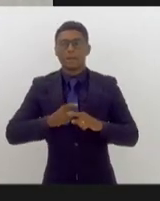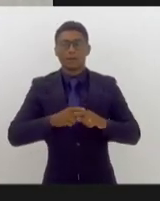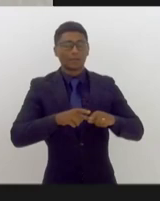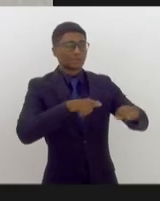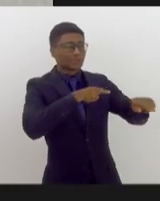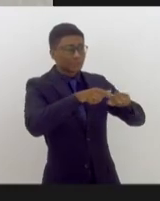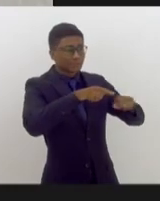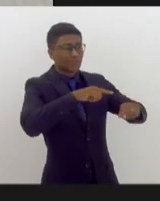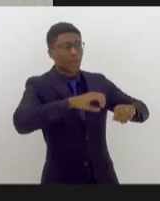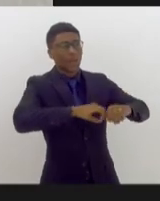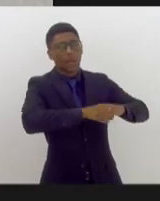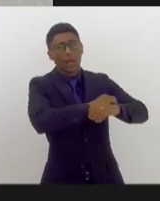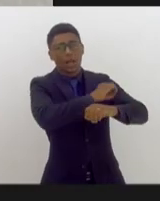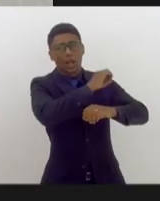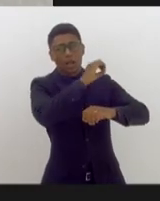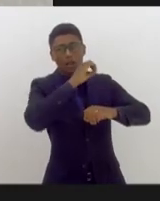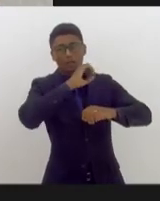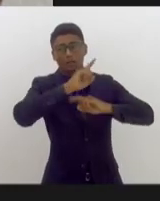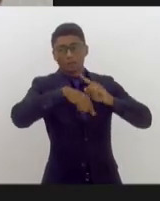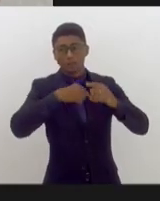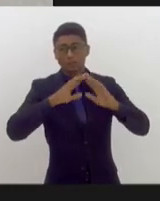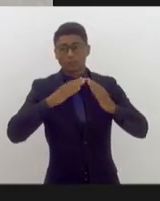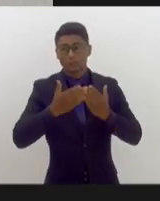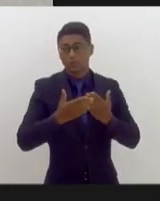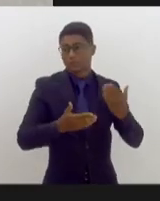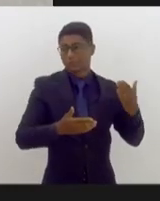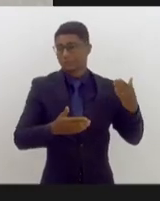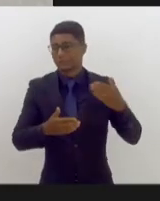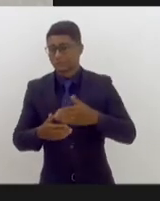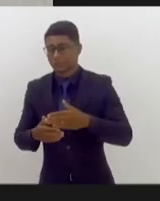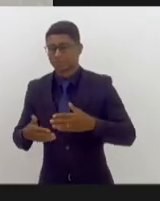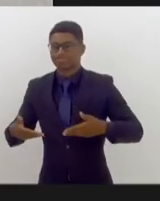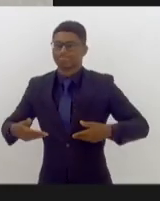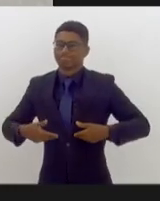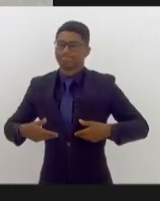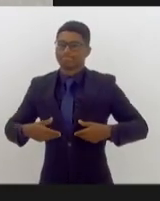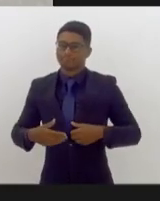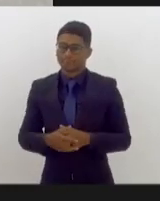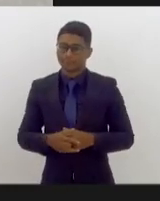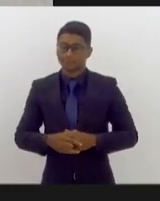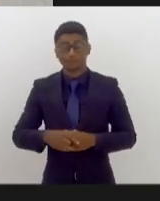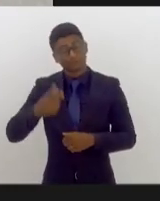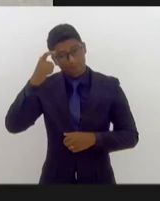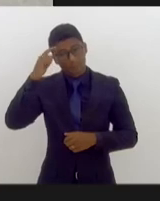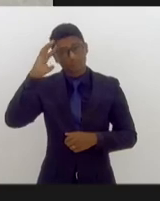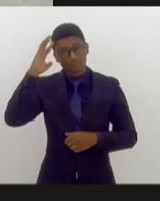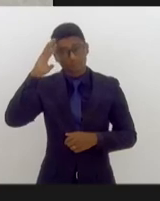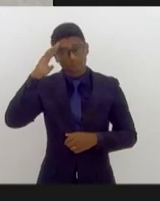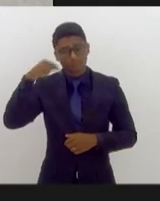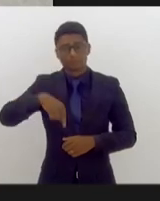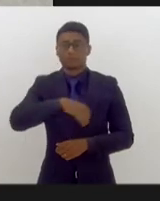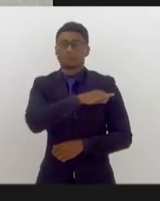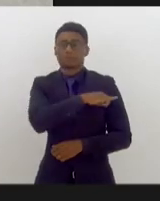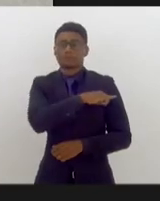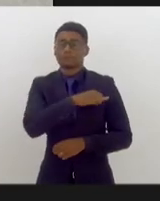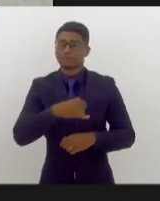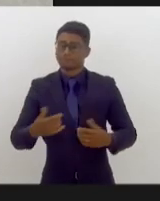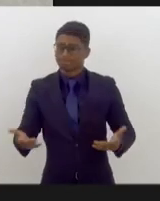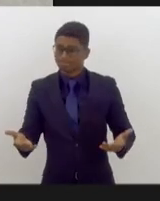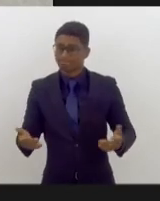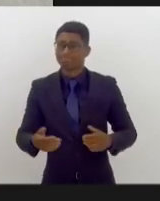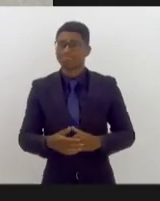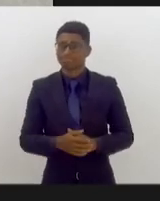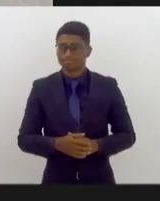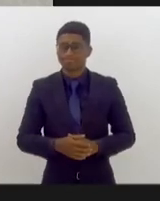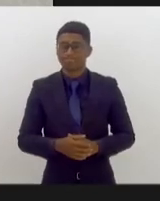de recurso. E a gente realmente pensar na educação do Estado do Rio de Janeiro como inovadora e que possa